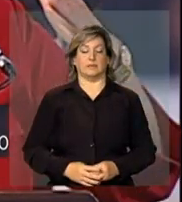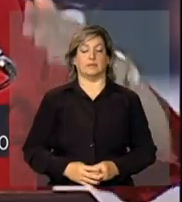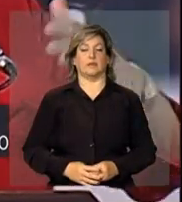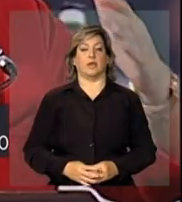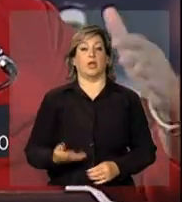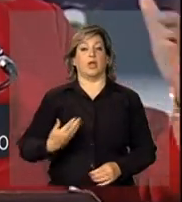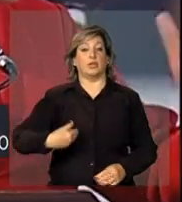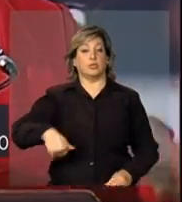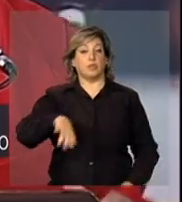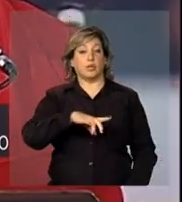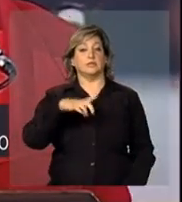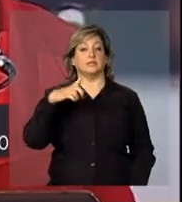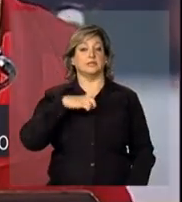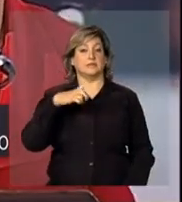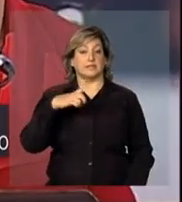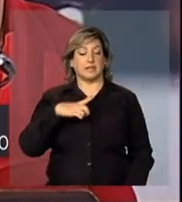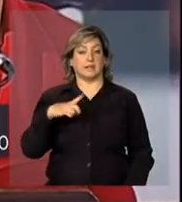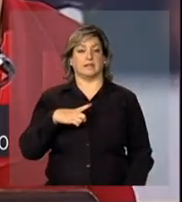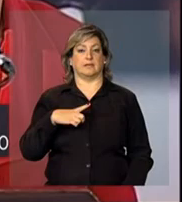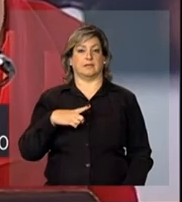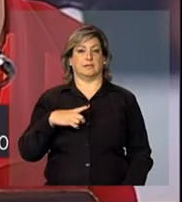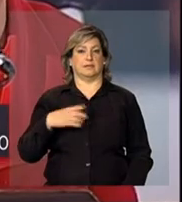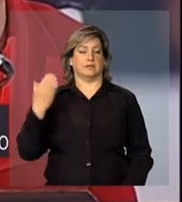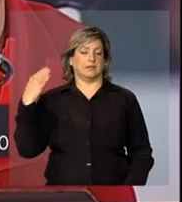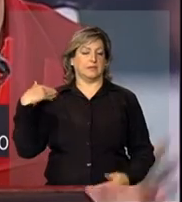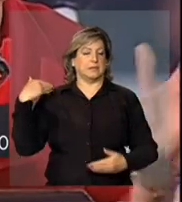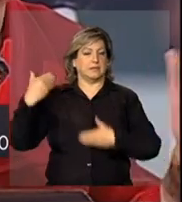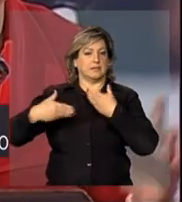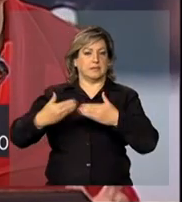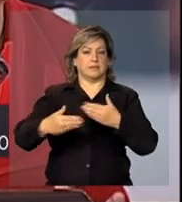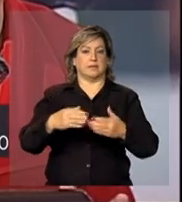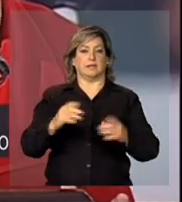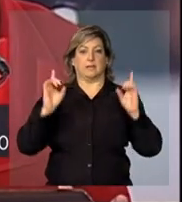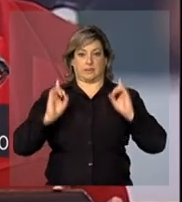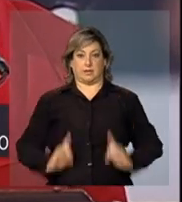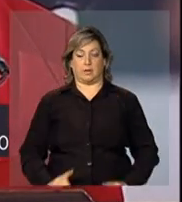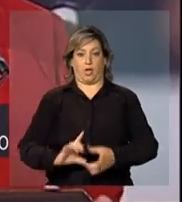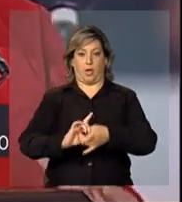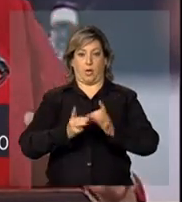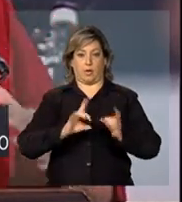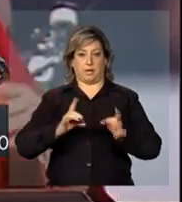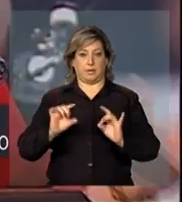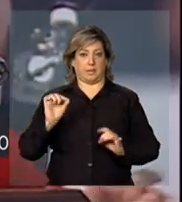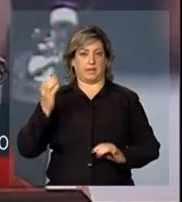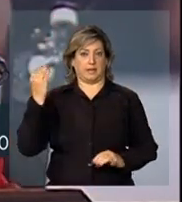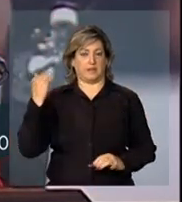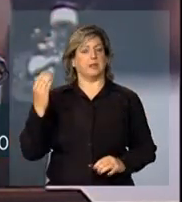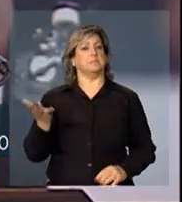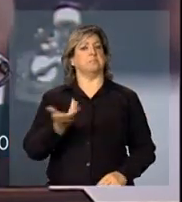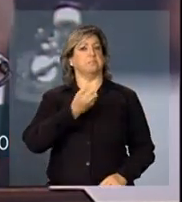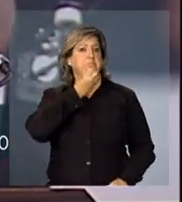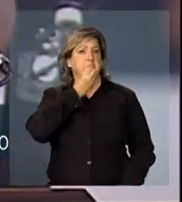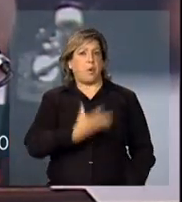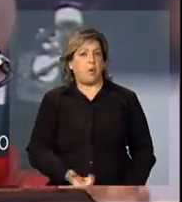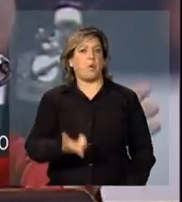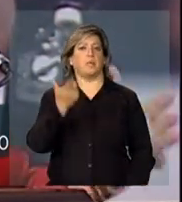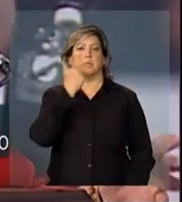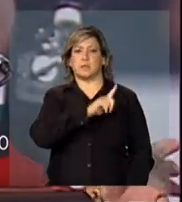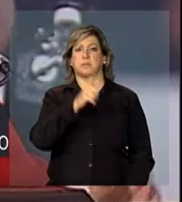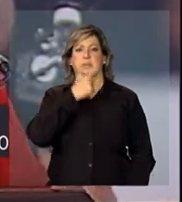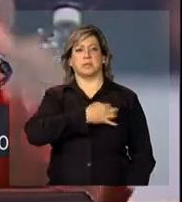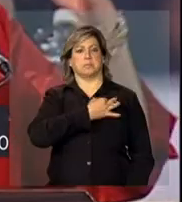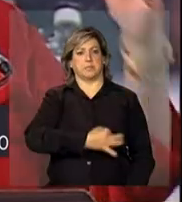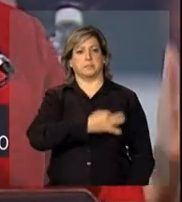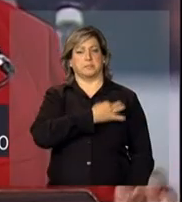viemos tendo desempenho e nas olimpíadas paraolimpíadas excelente desempenho